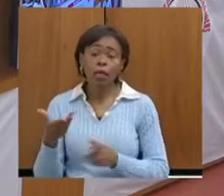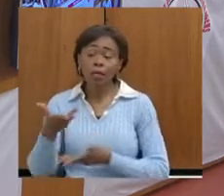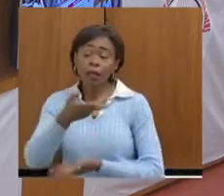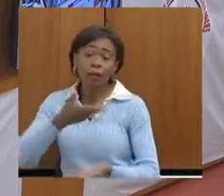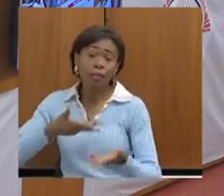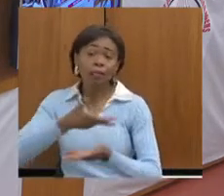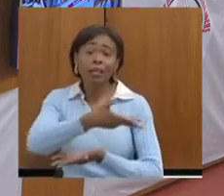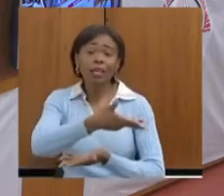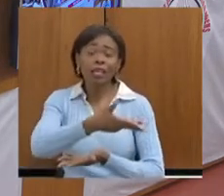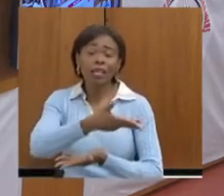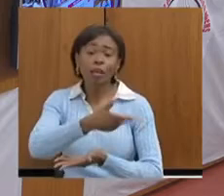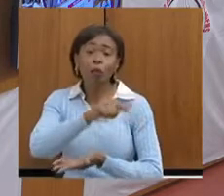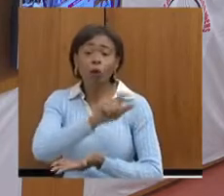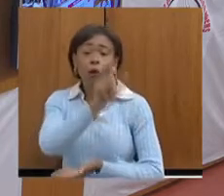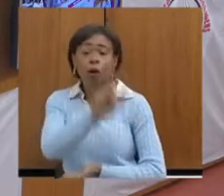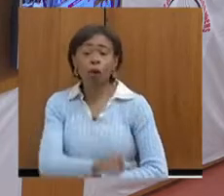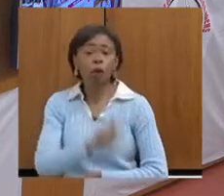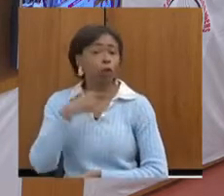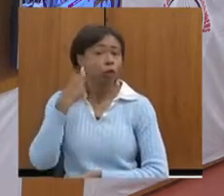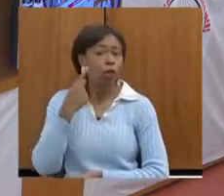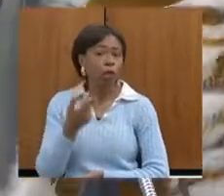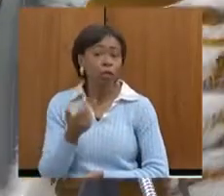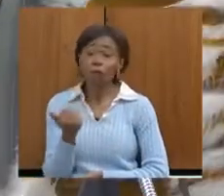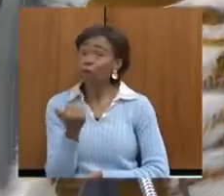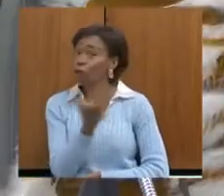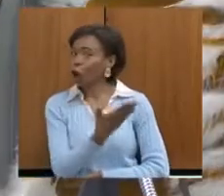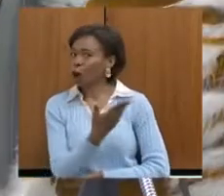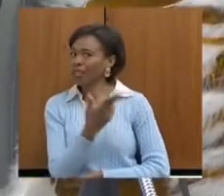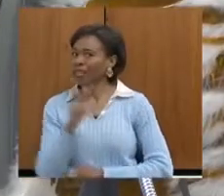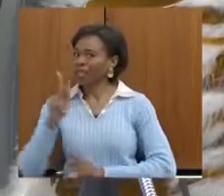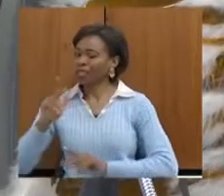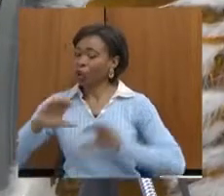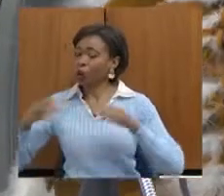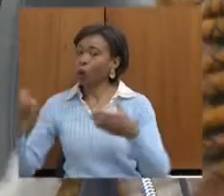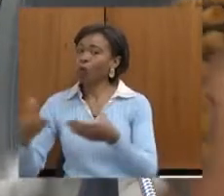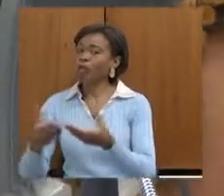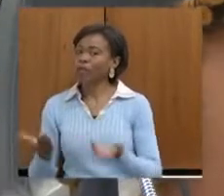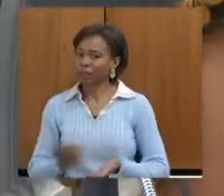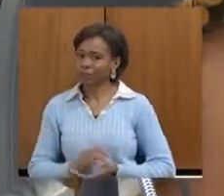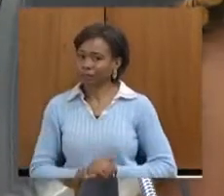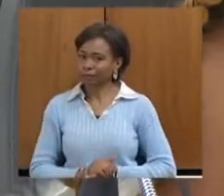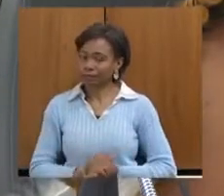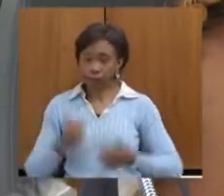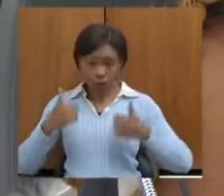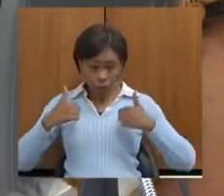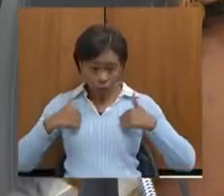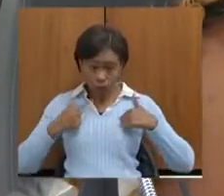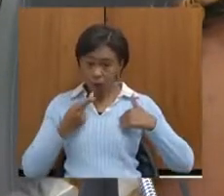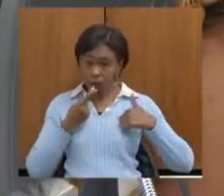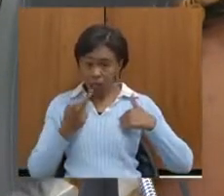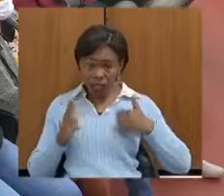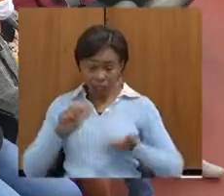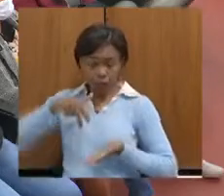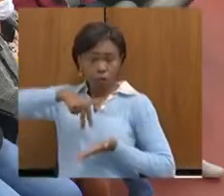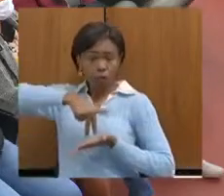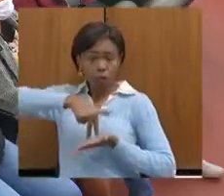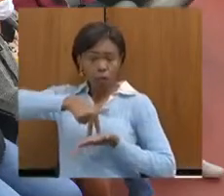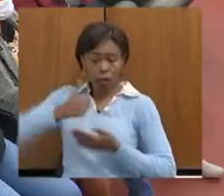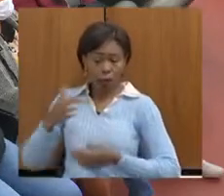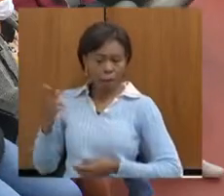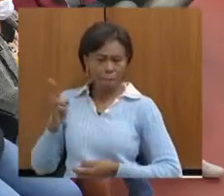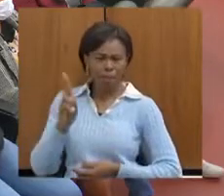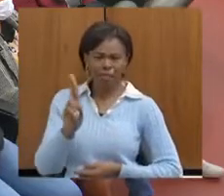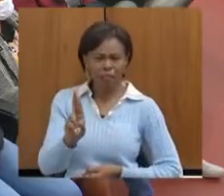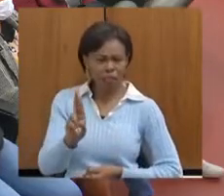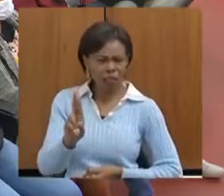para um advogado muitas vezes de fora da comunidade tão Maria eu não estou falando aqui por ninguém não fala